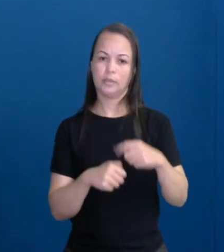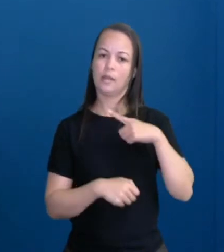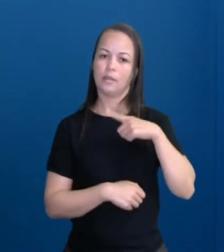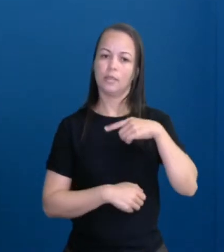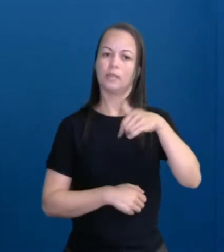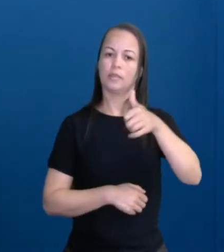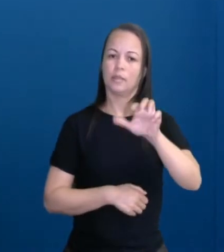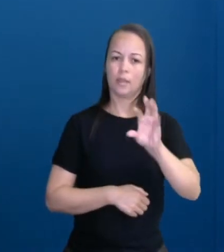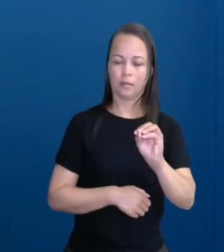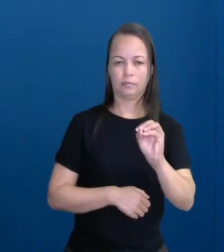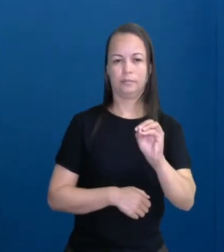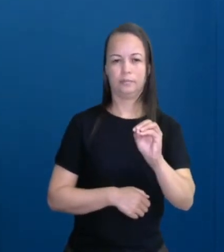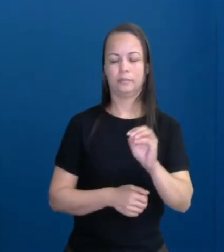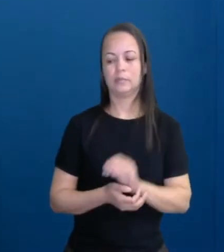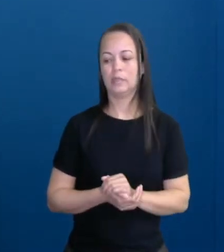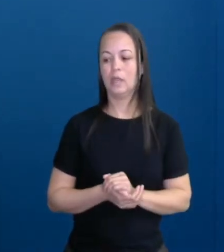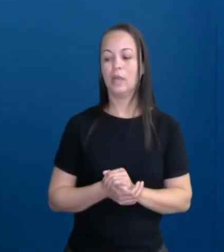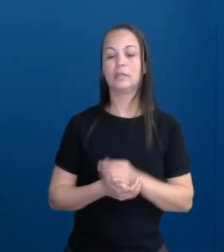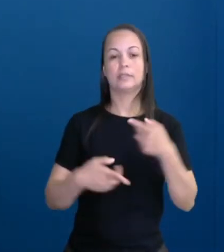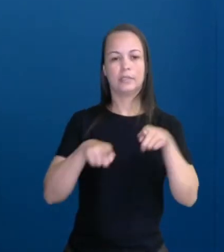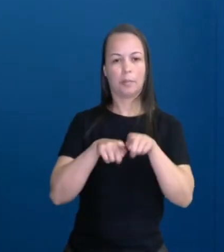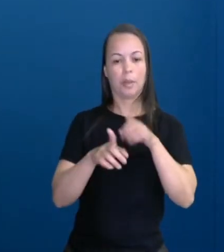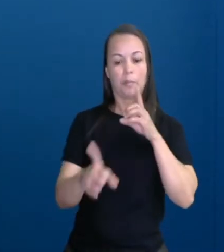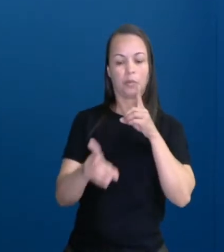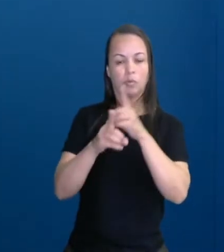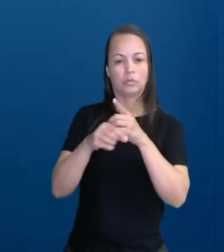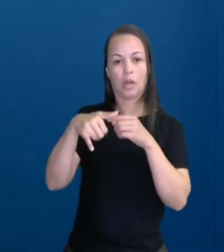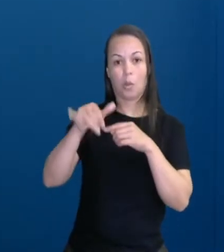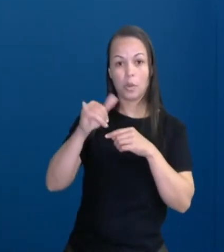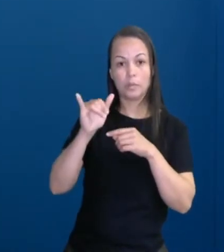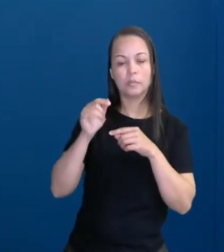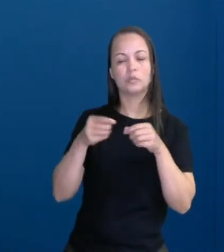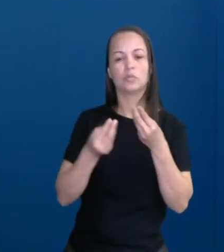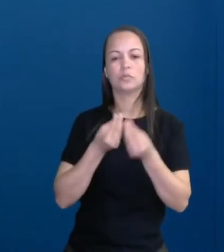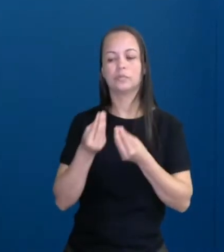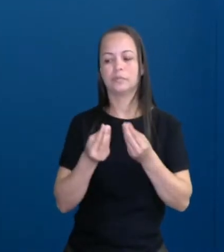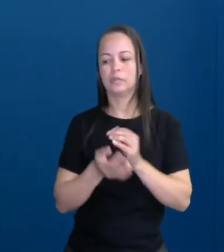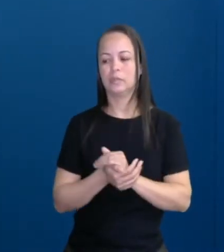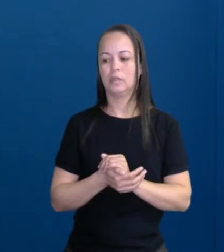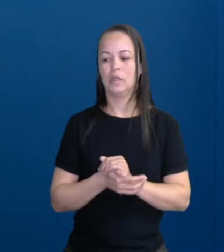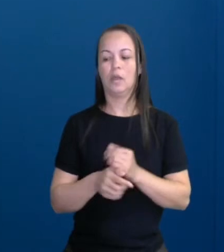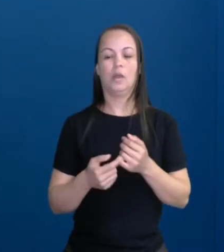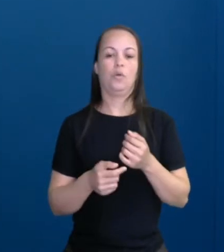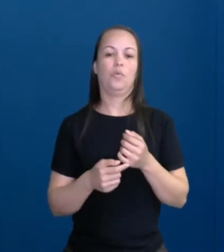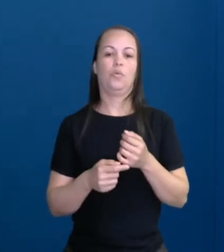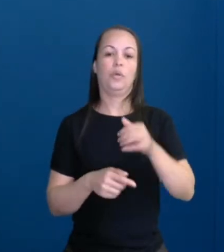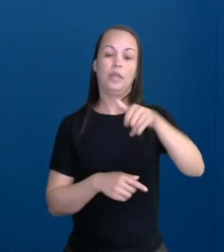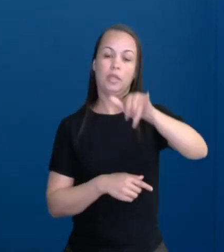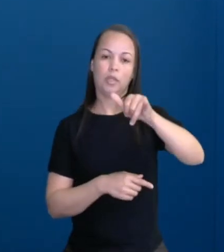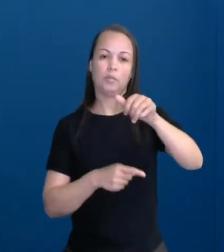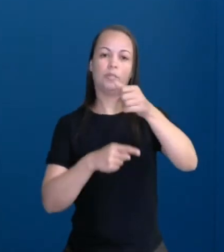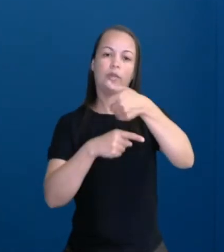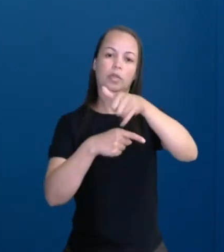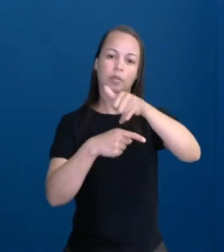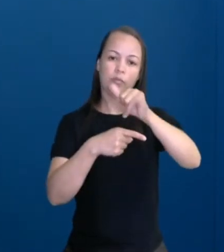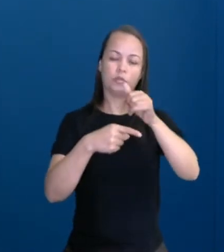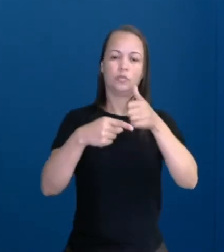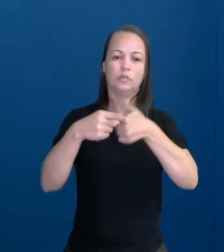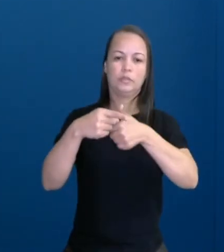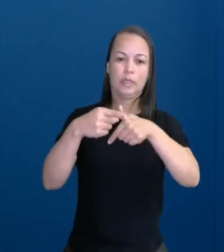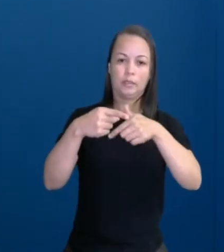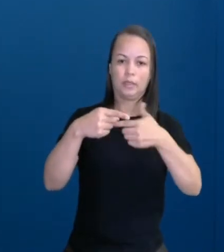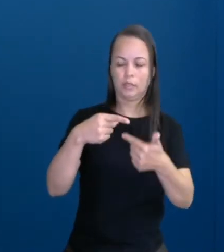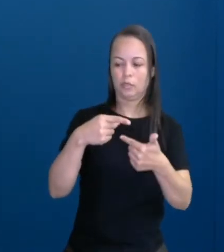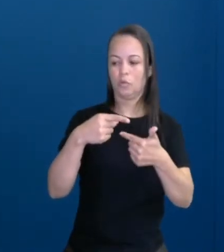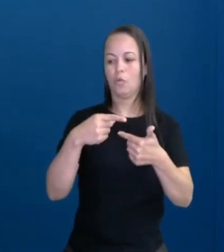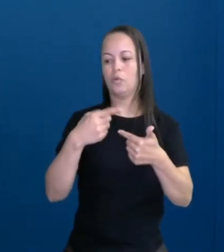mesma ideia a gente vai fazer aqui agora para achar o y, tá bom? Então, y sobre 72 é 1/4. Então, o 72 que está dividindo vem para